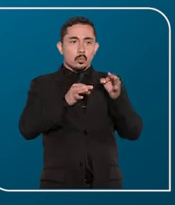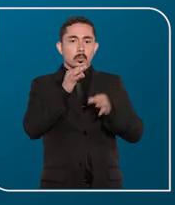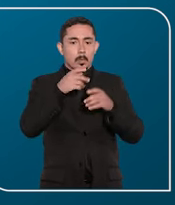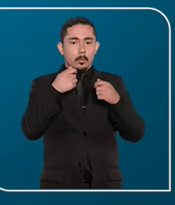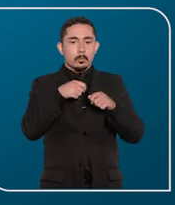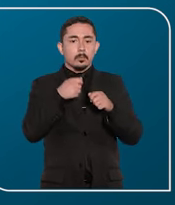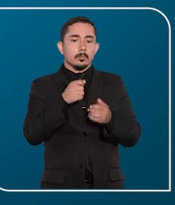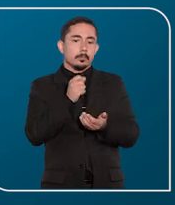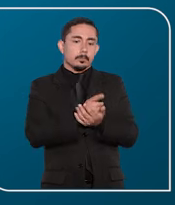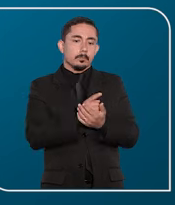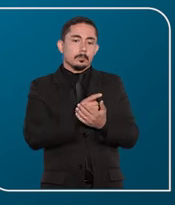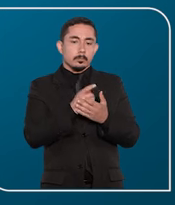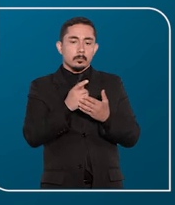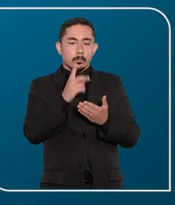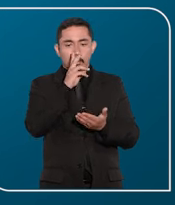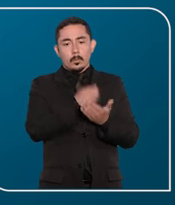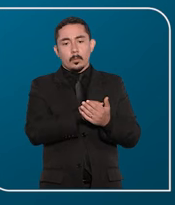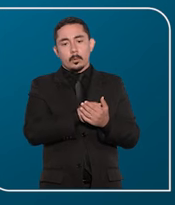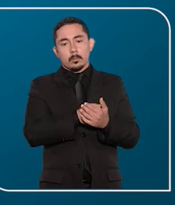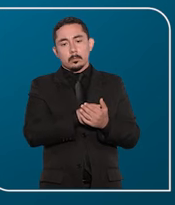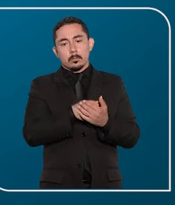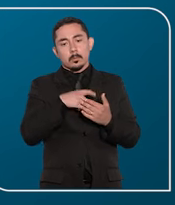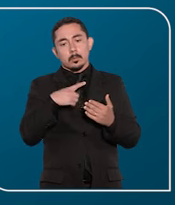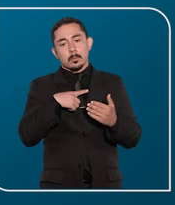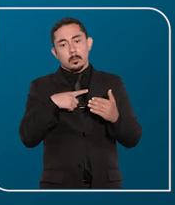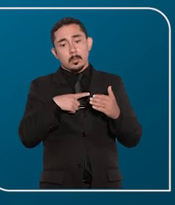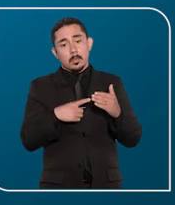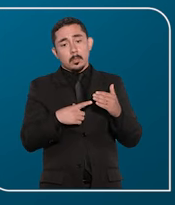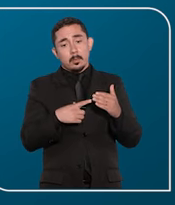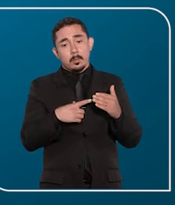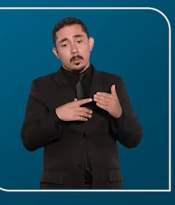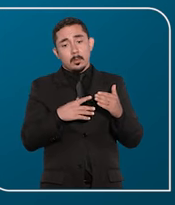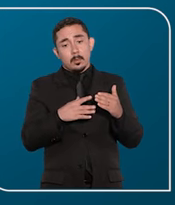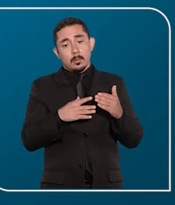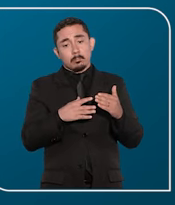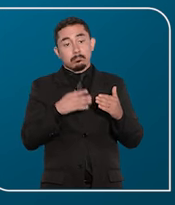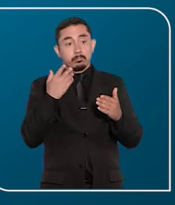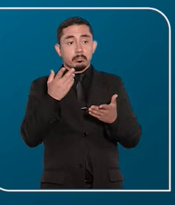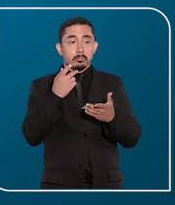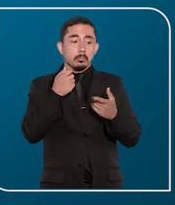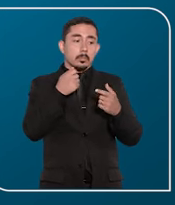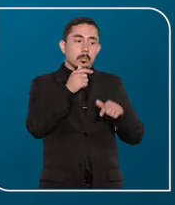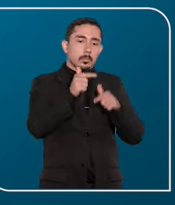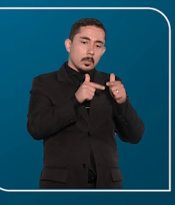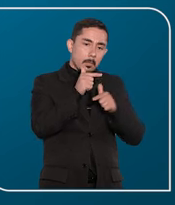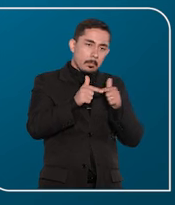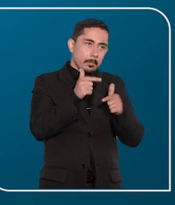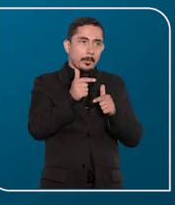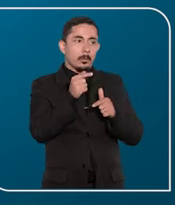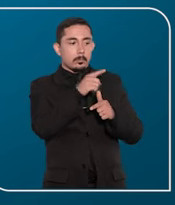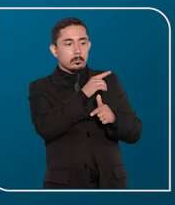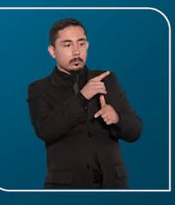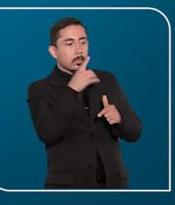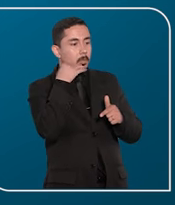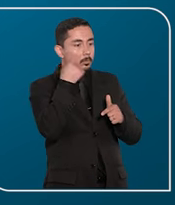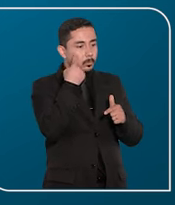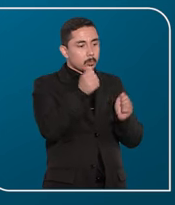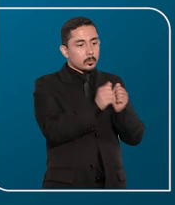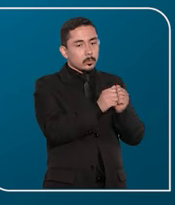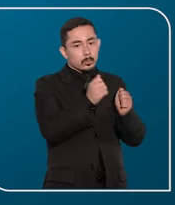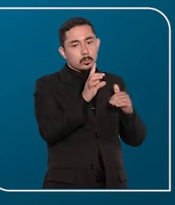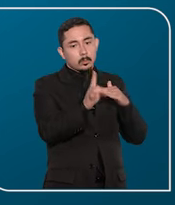tu bem lembrasse, nós temos honorários que são fixados diante da prestação de serviço entre advogado e cliente, onde o advogado tem